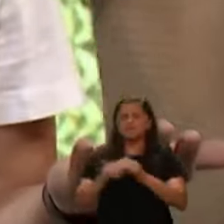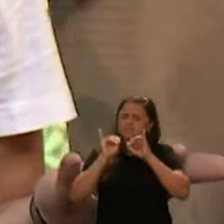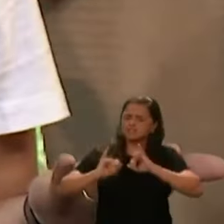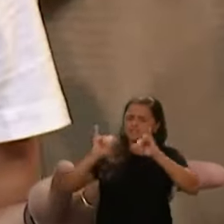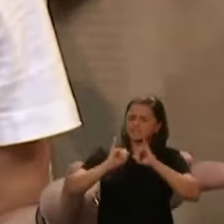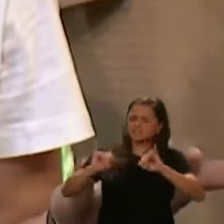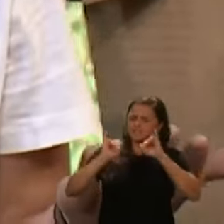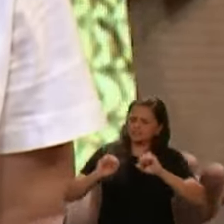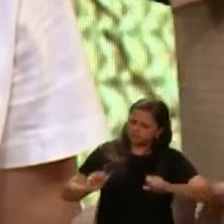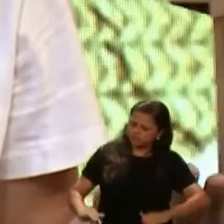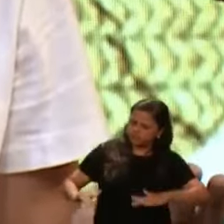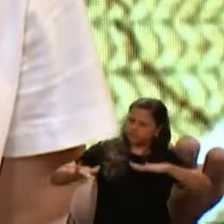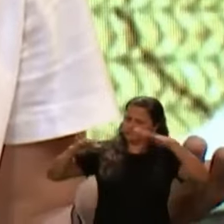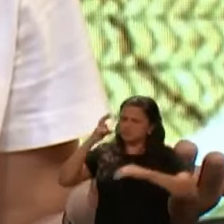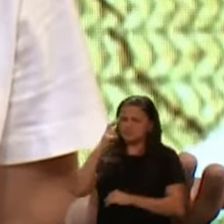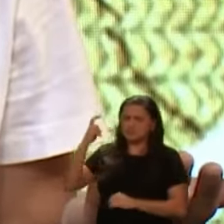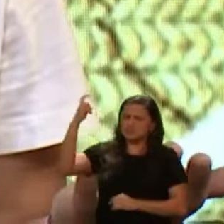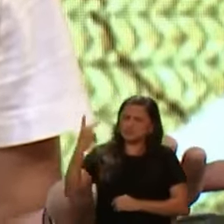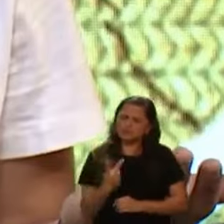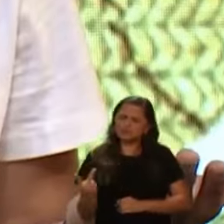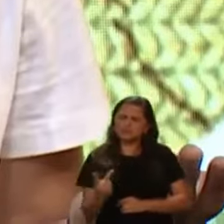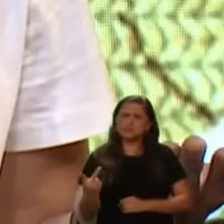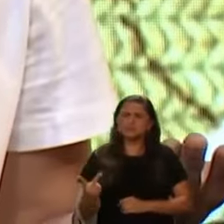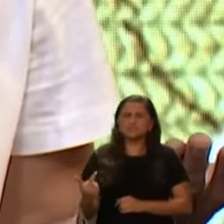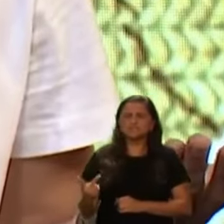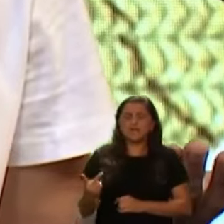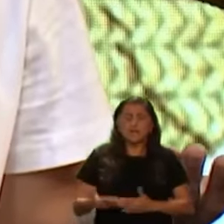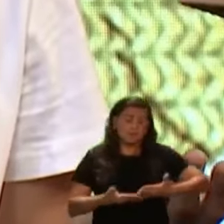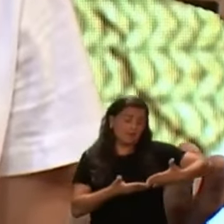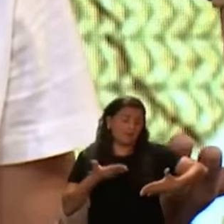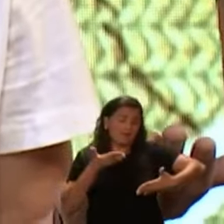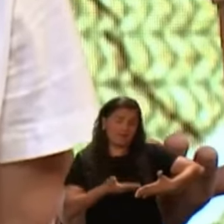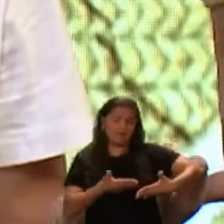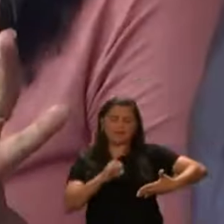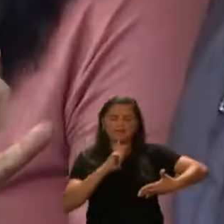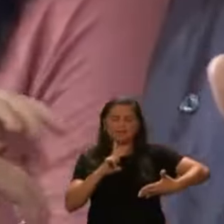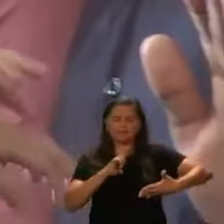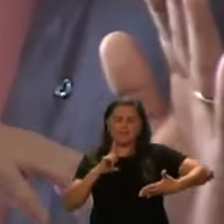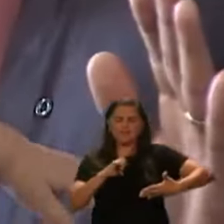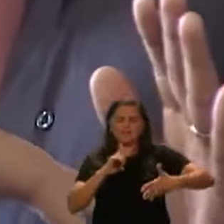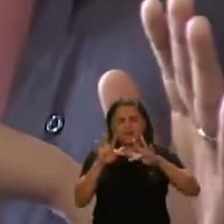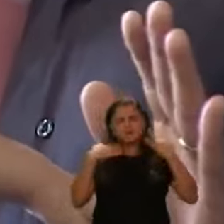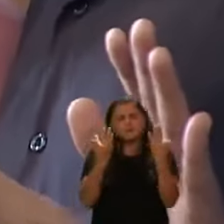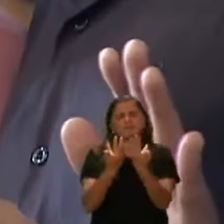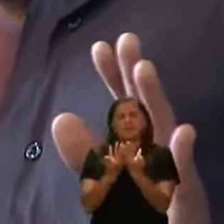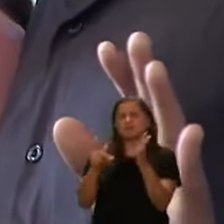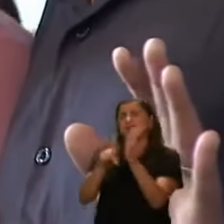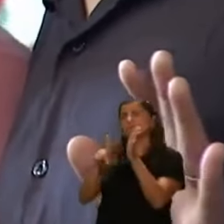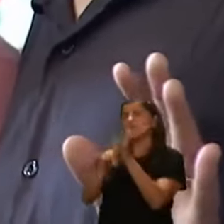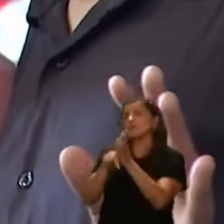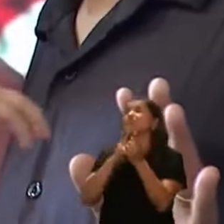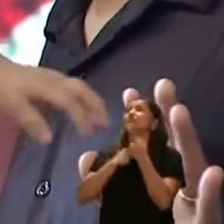declaramos prosperidade e sabedoria sobre eles, para que a Helena, Senhor, tenha um seio familiar conforme a tua